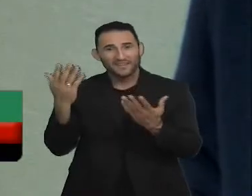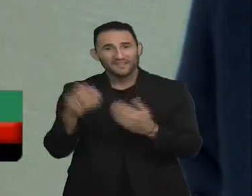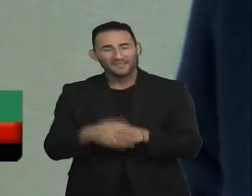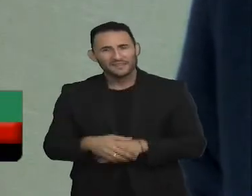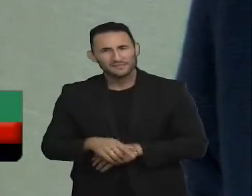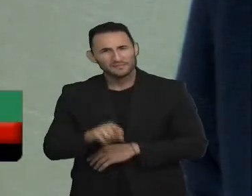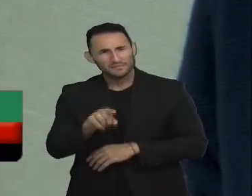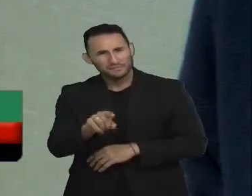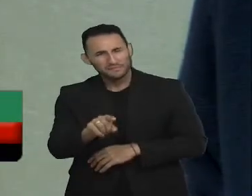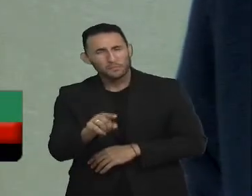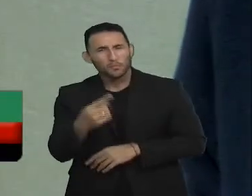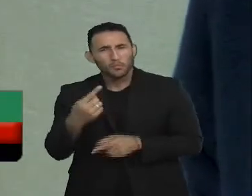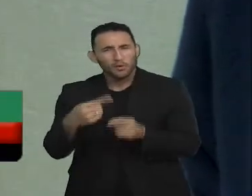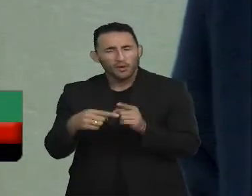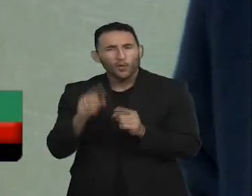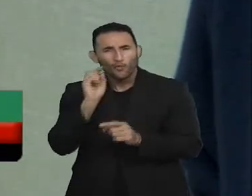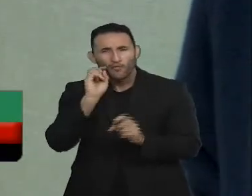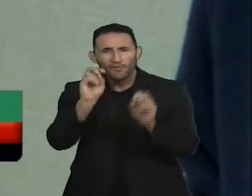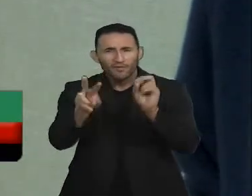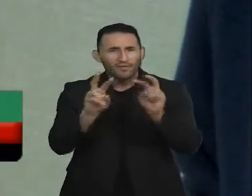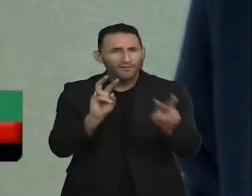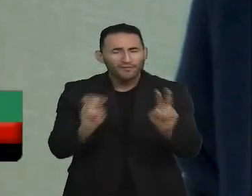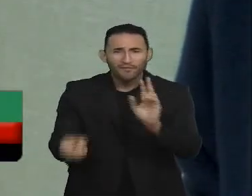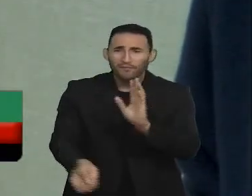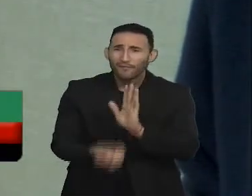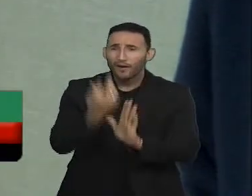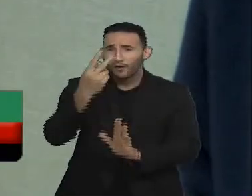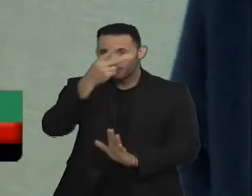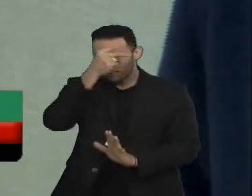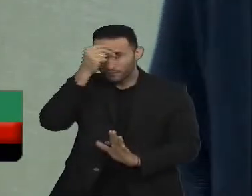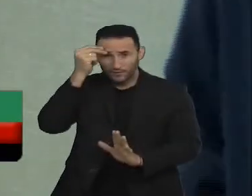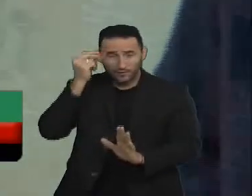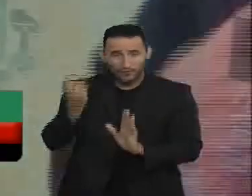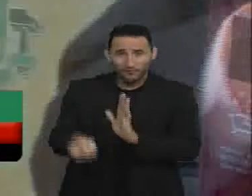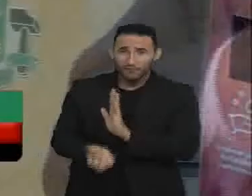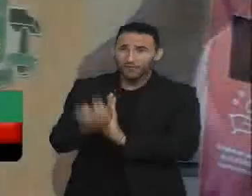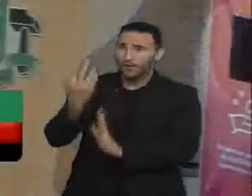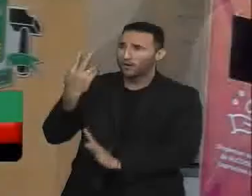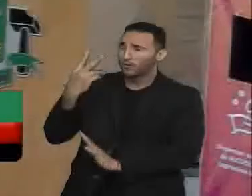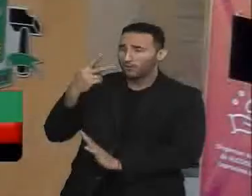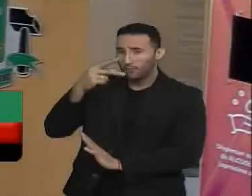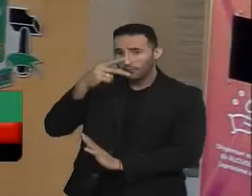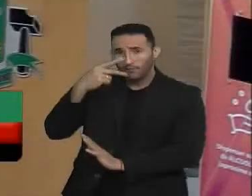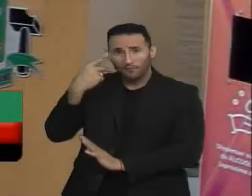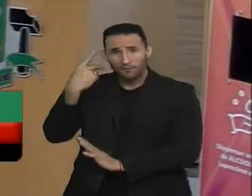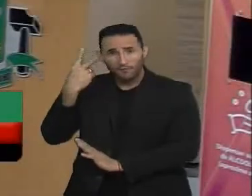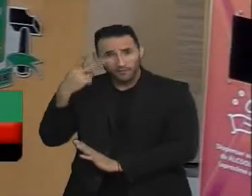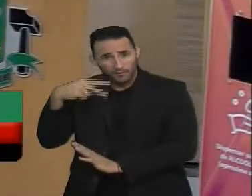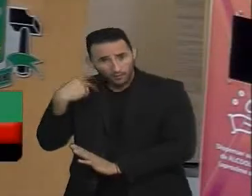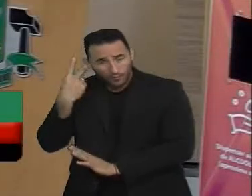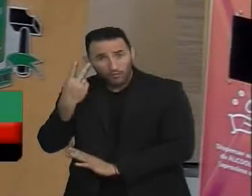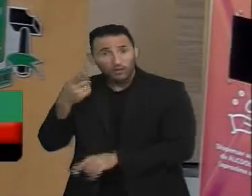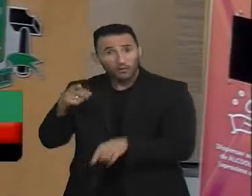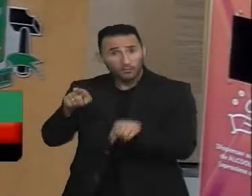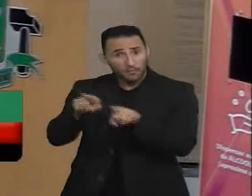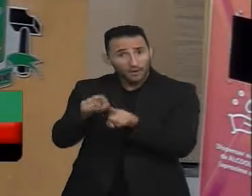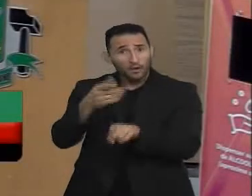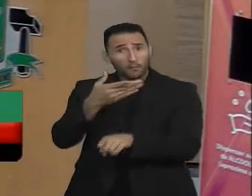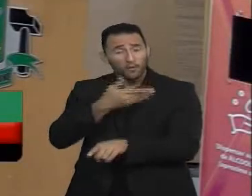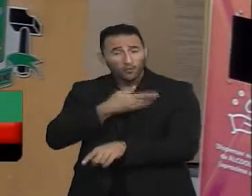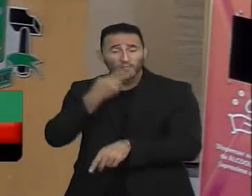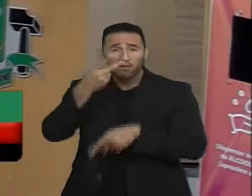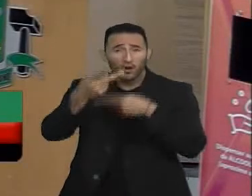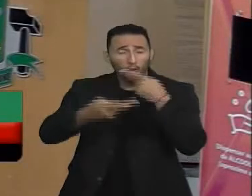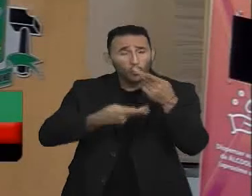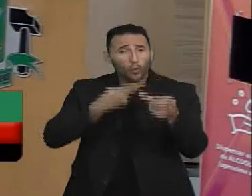pois eu vi vários prefeitos, vários vereadores e vários amigos comentando sobre